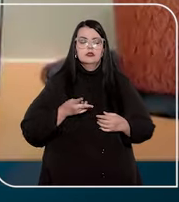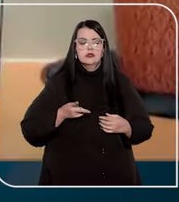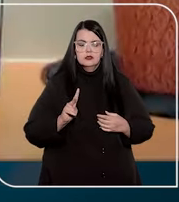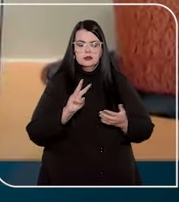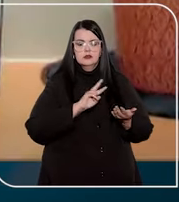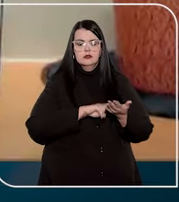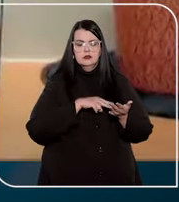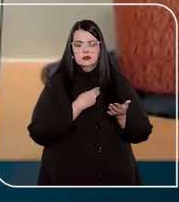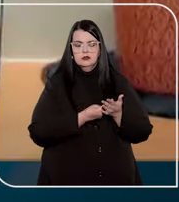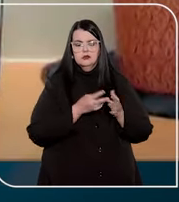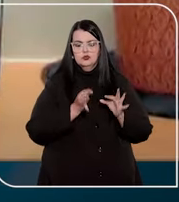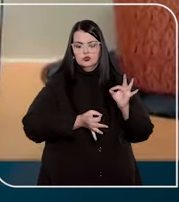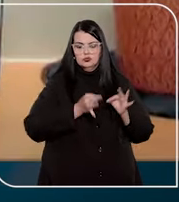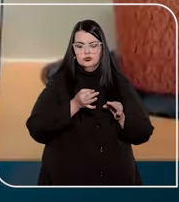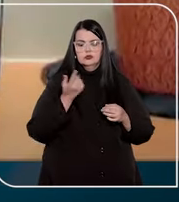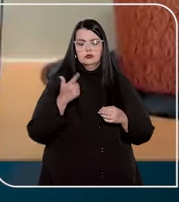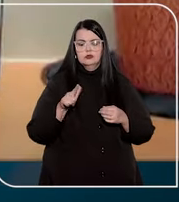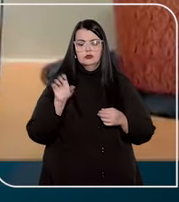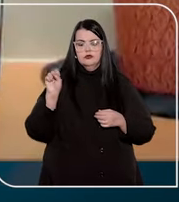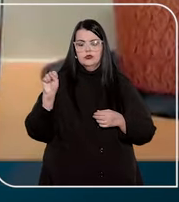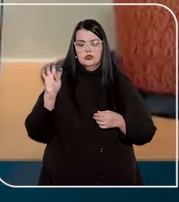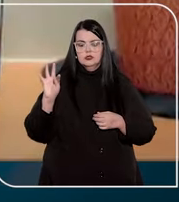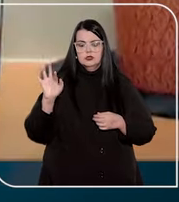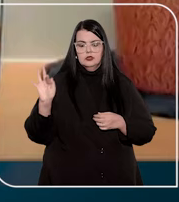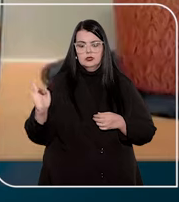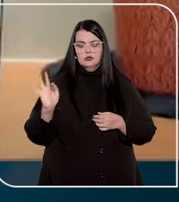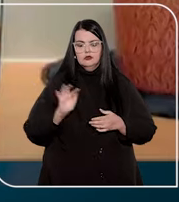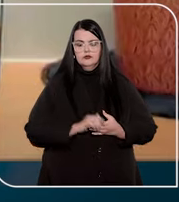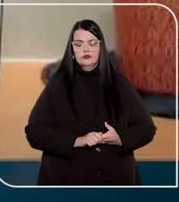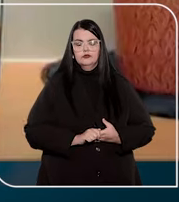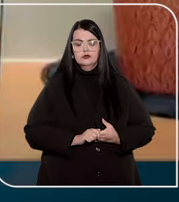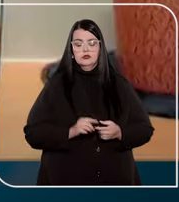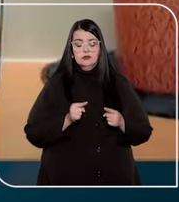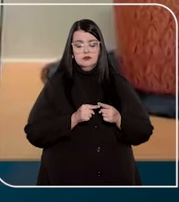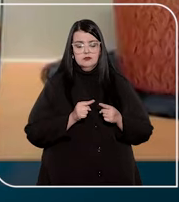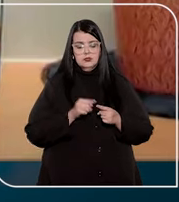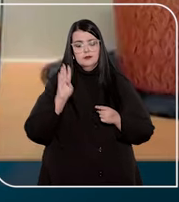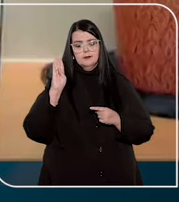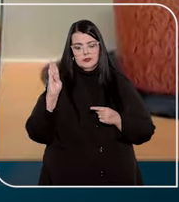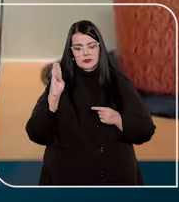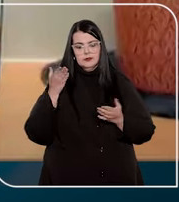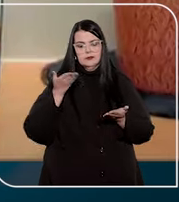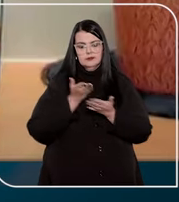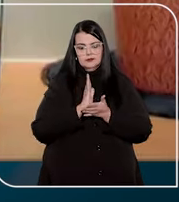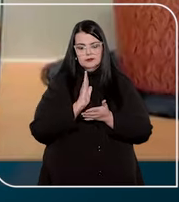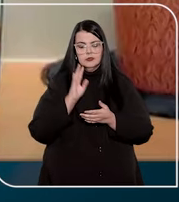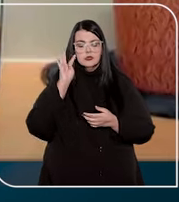orientação dada pelo Supremo Tribunal Federal no sentido B. Então, aquele acórdão, então, ele